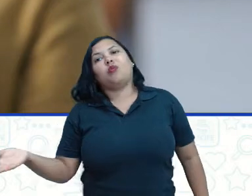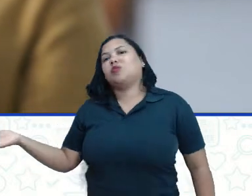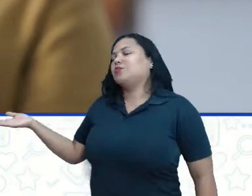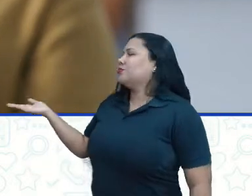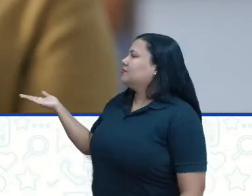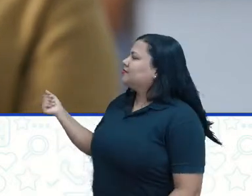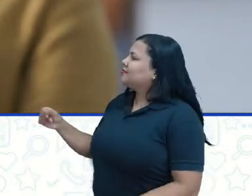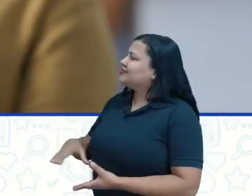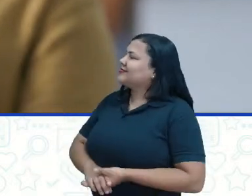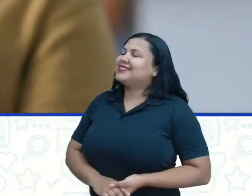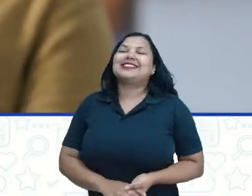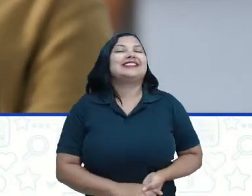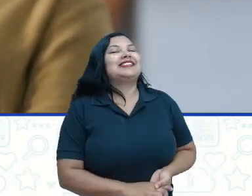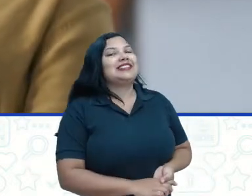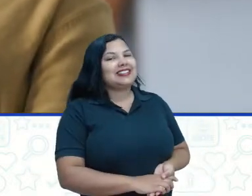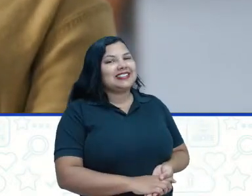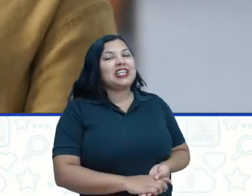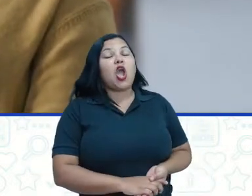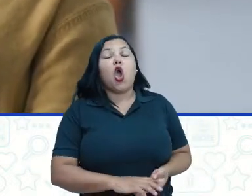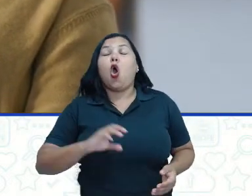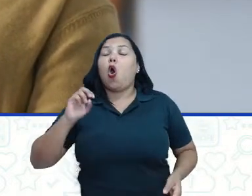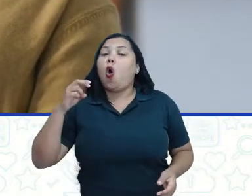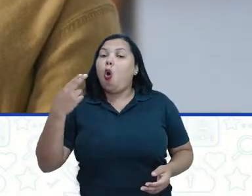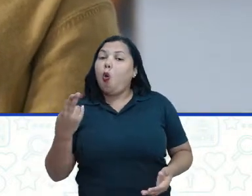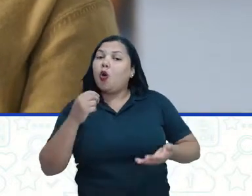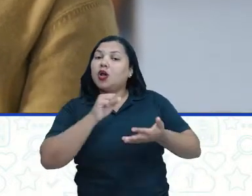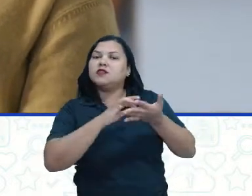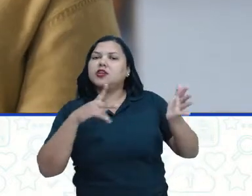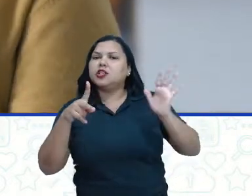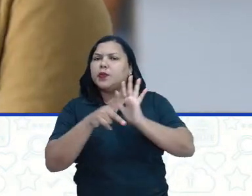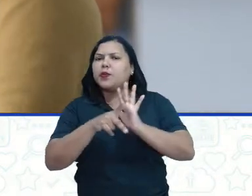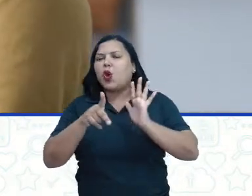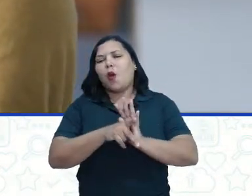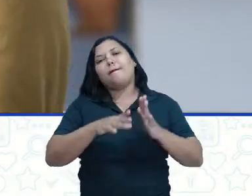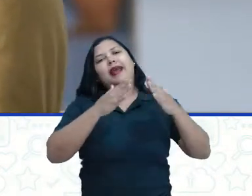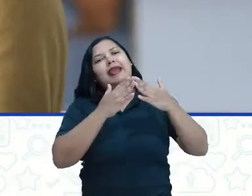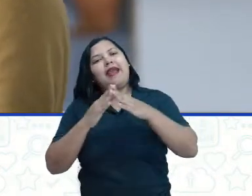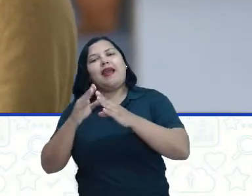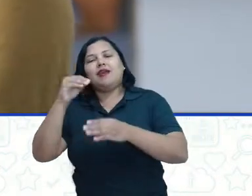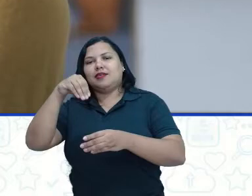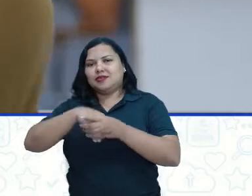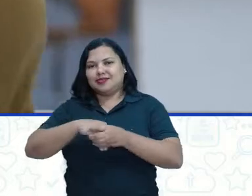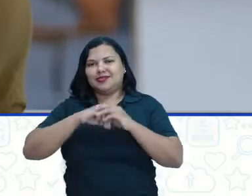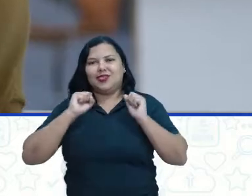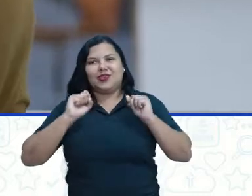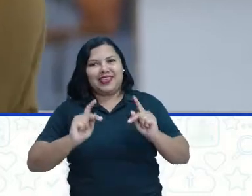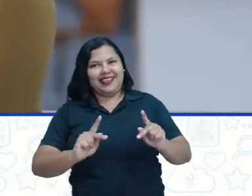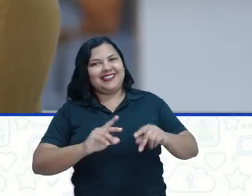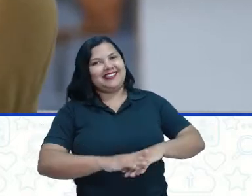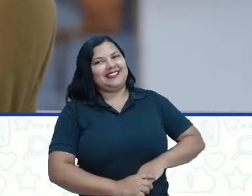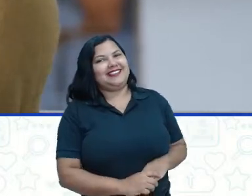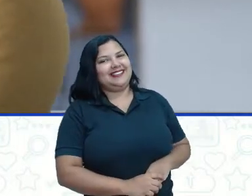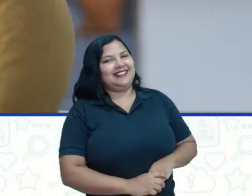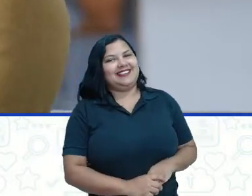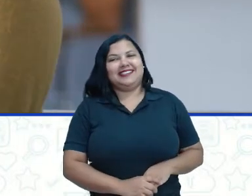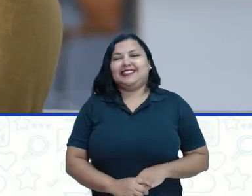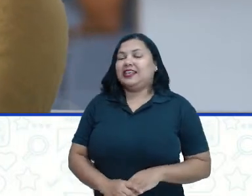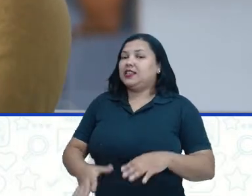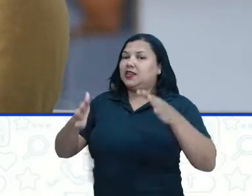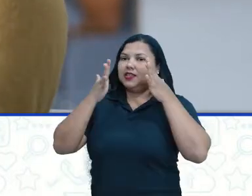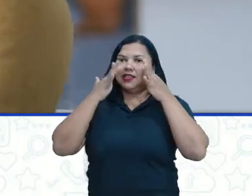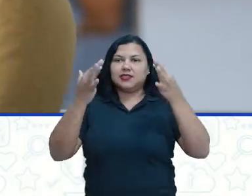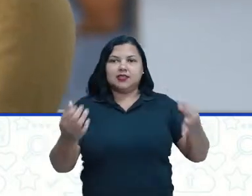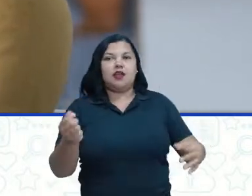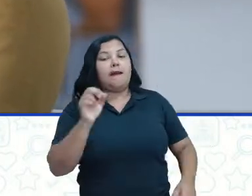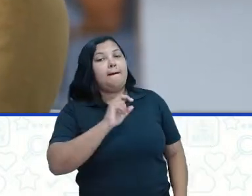more homely one, ou seja, ou uma atividade mais caseira. Esse homely, como se fosse caseira, pessoal. Atenção para essa